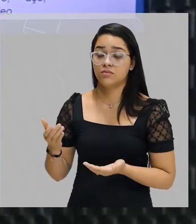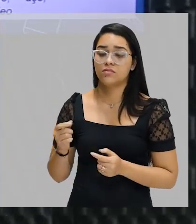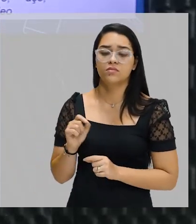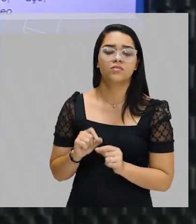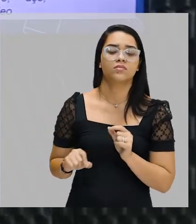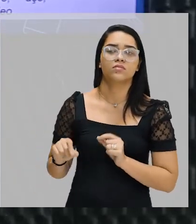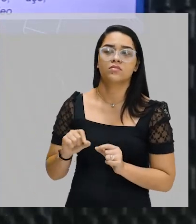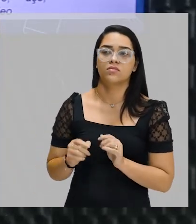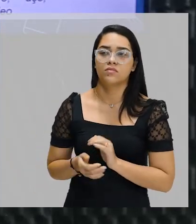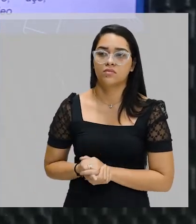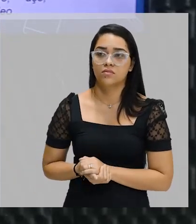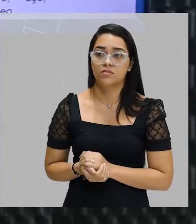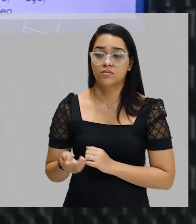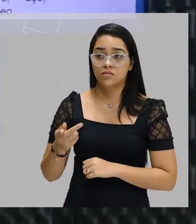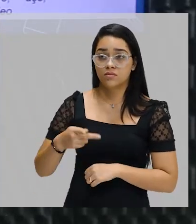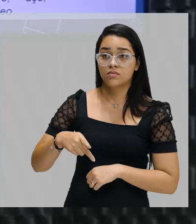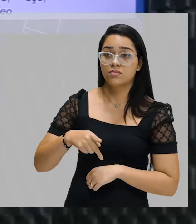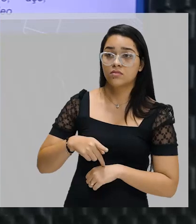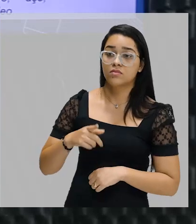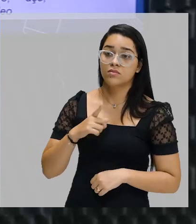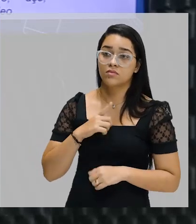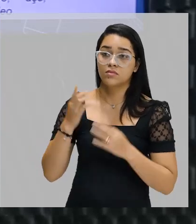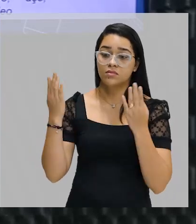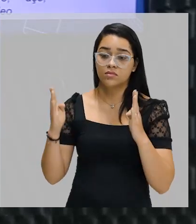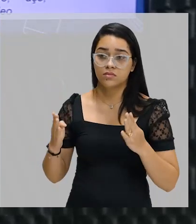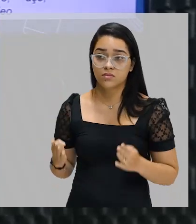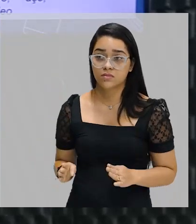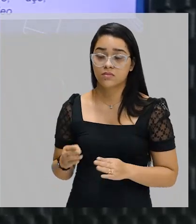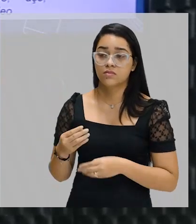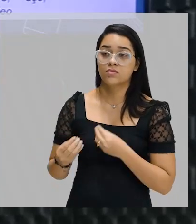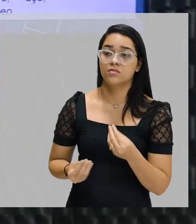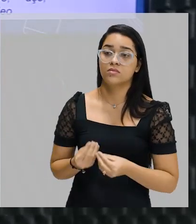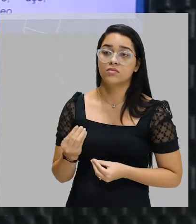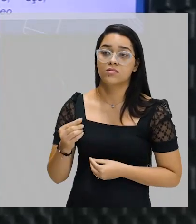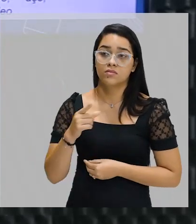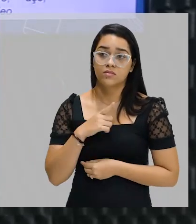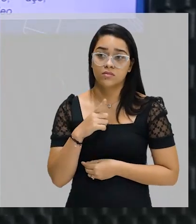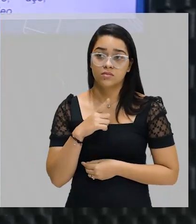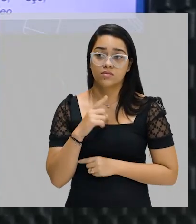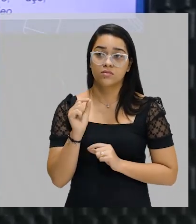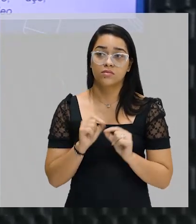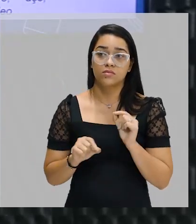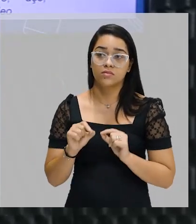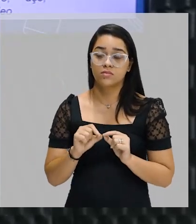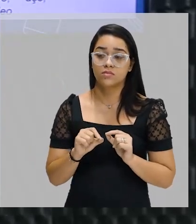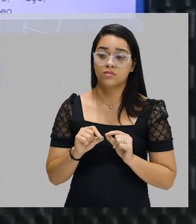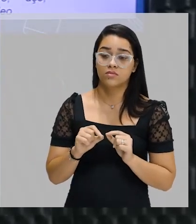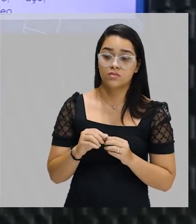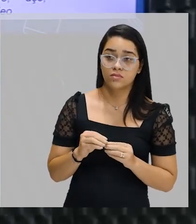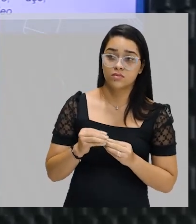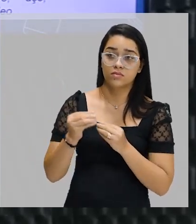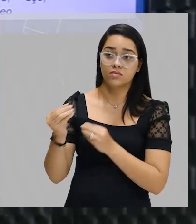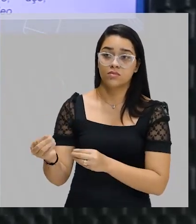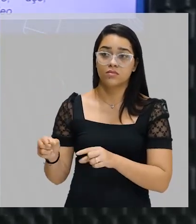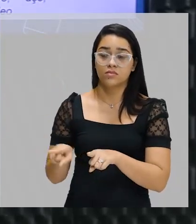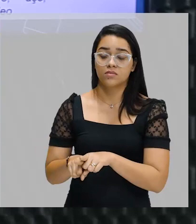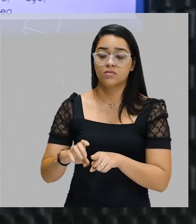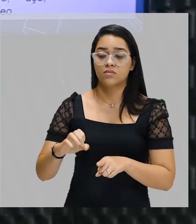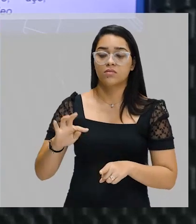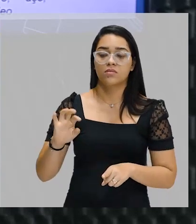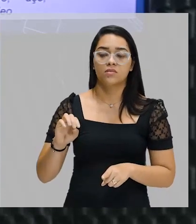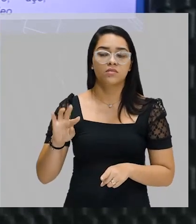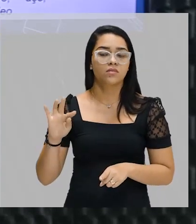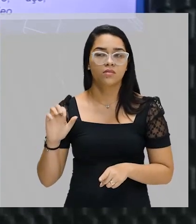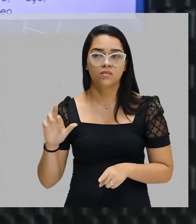que é isso, Marcos? Quando um país, nós vamos analisar a economia dele, nós vamos levar em consideração aquilo que ele exporta. O que é exportar,